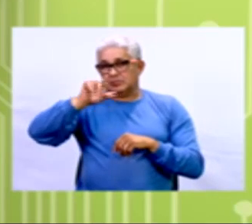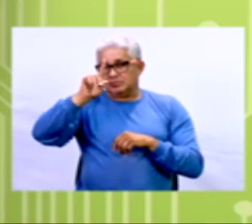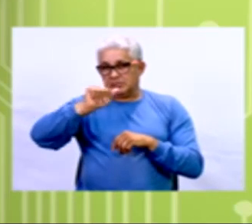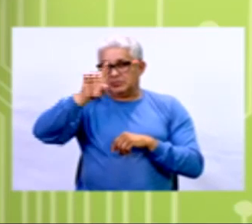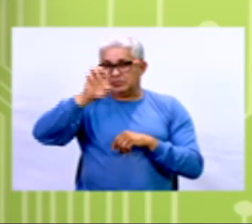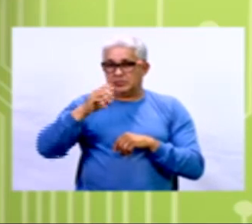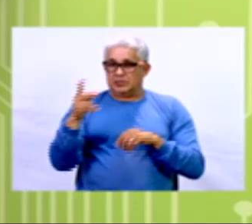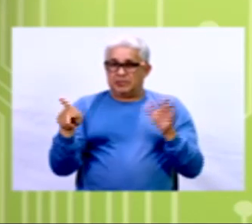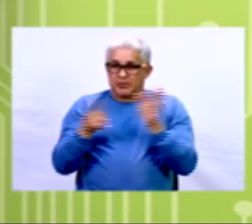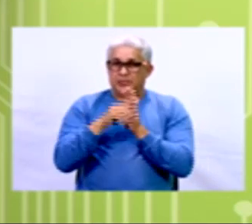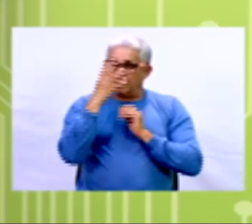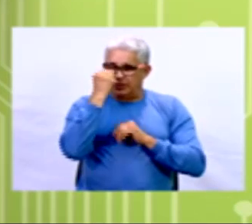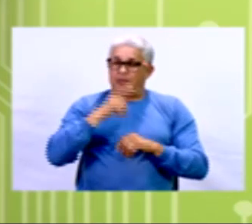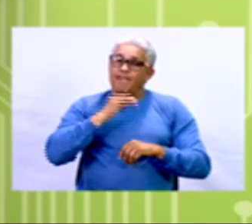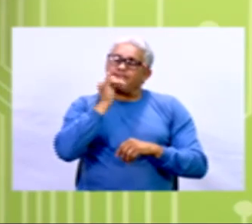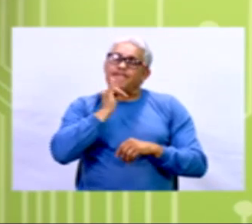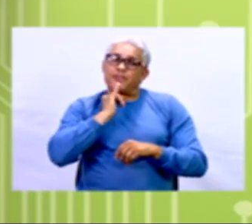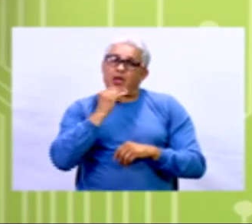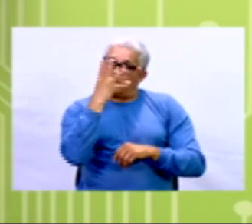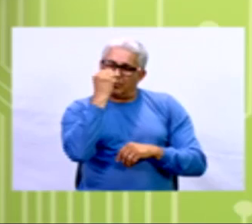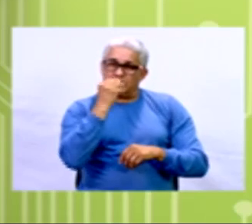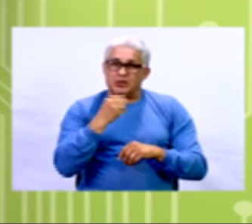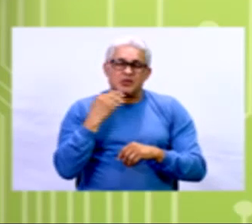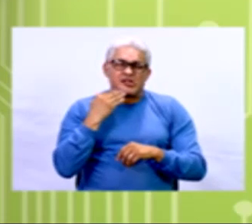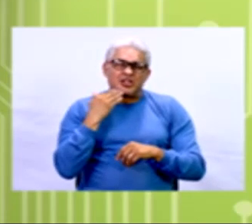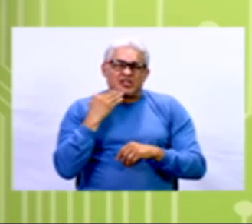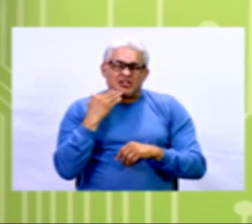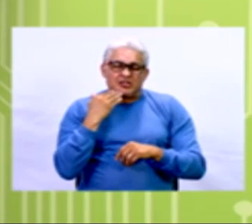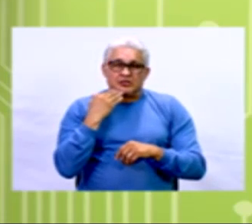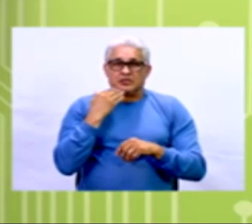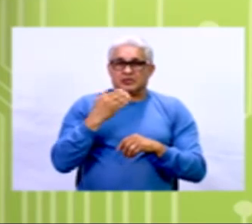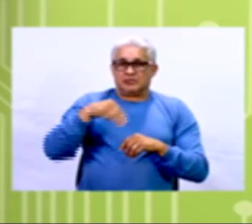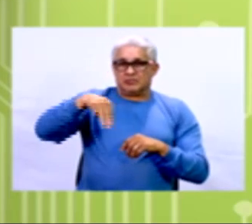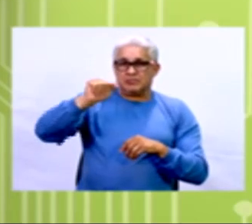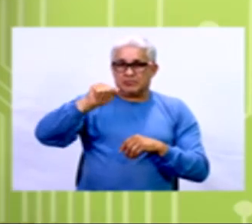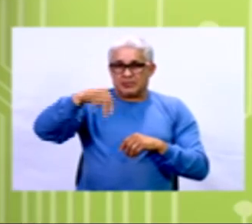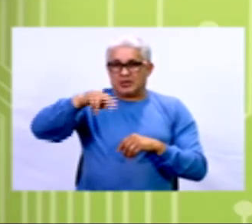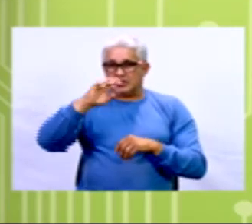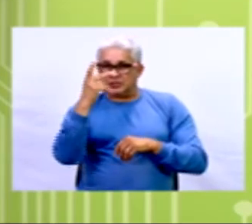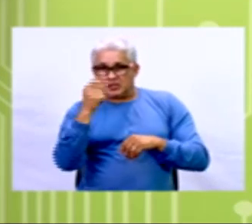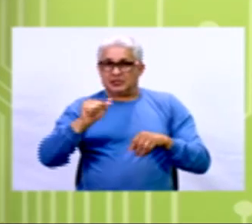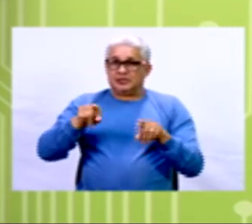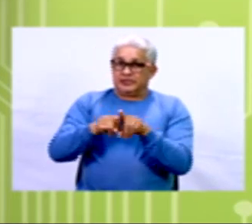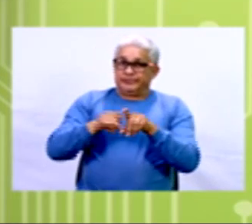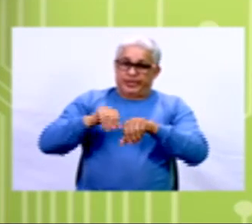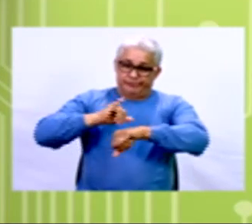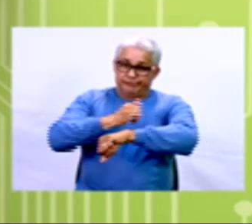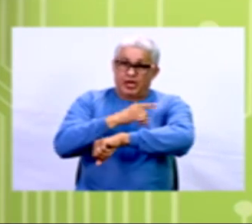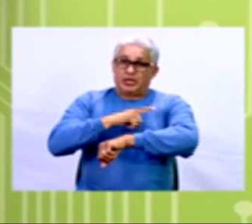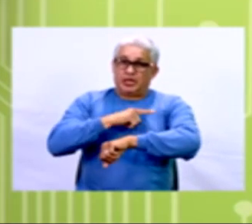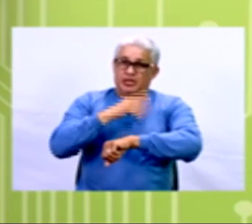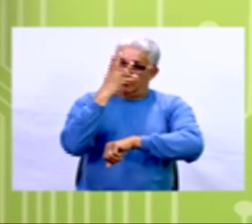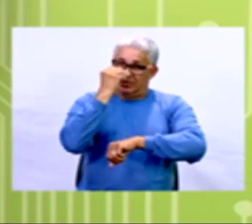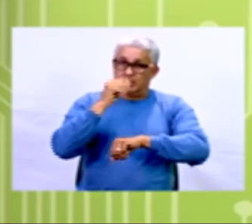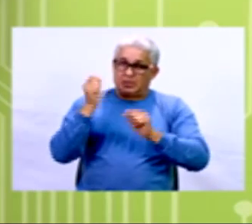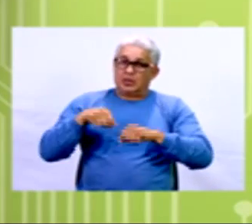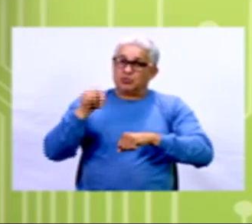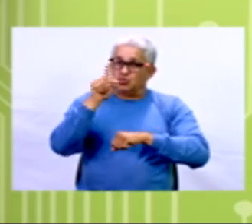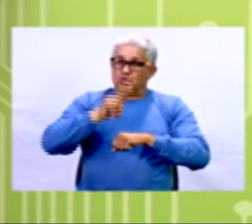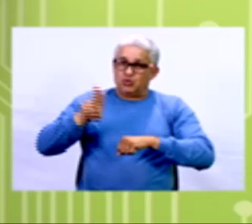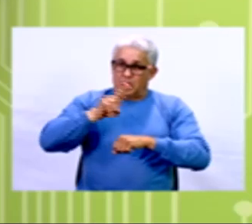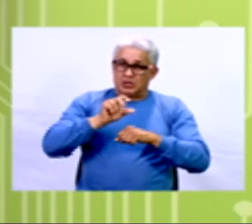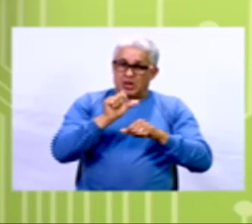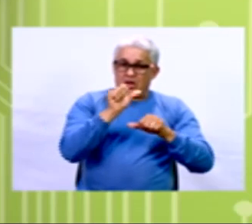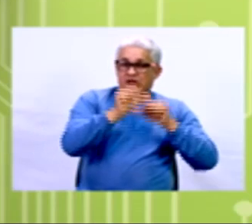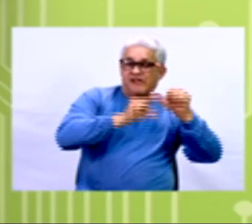uma foto lá que eu quero tirar mancha, posso tirar. Tem uma foto que eu quero tirar as gordurinhas, né? Posso usar. Então,